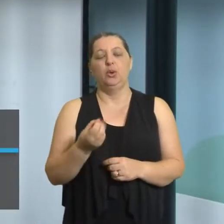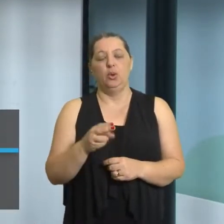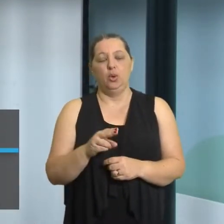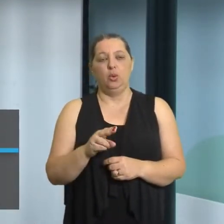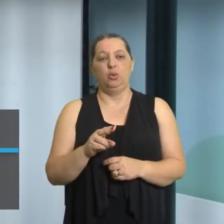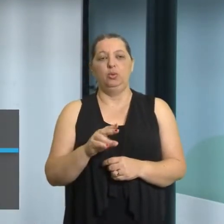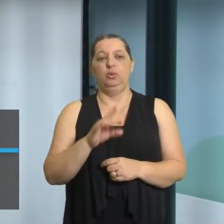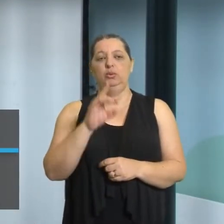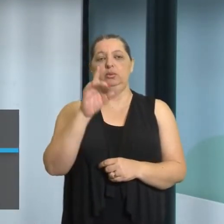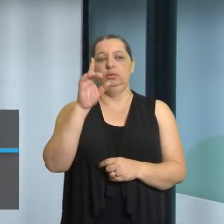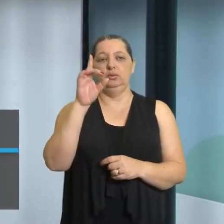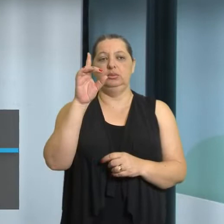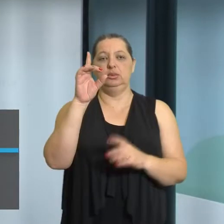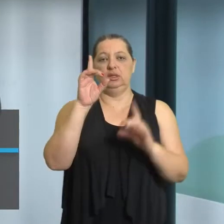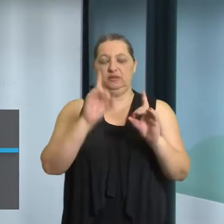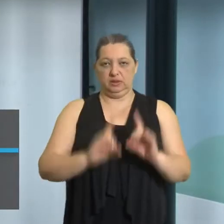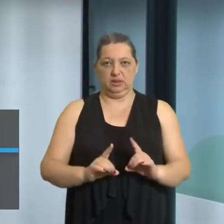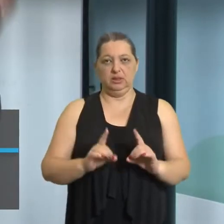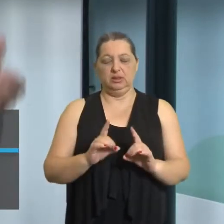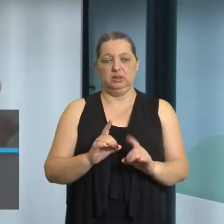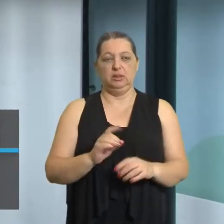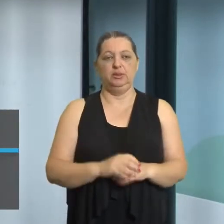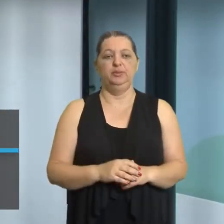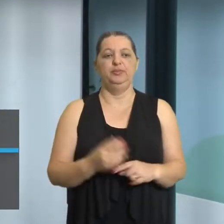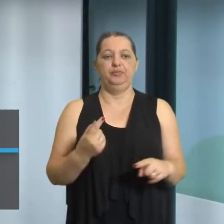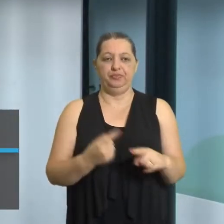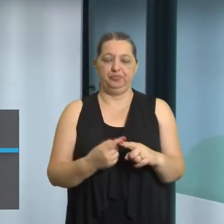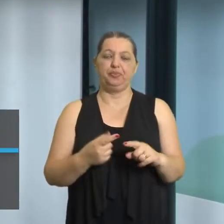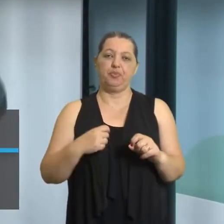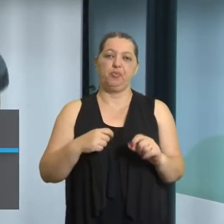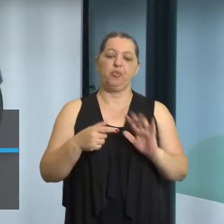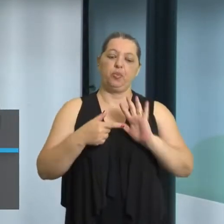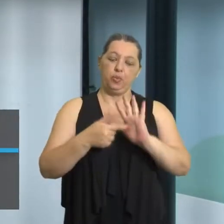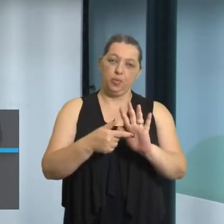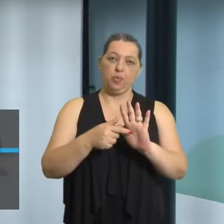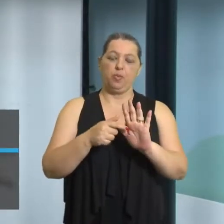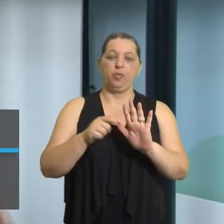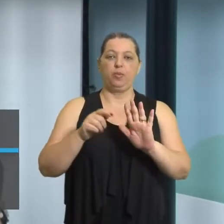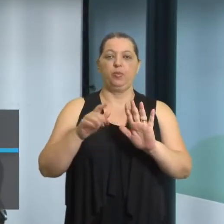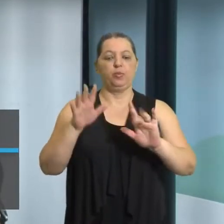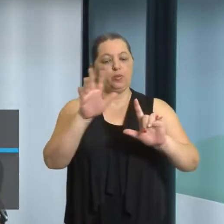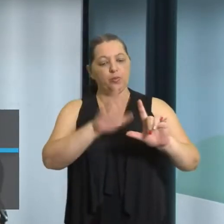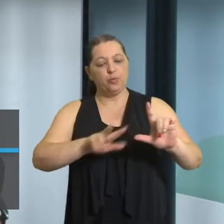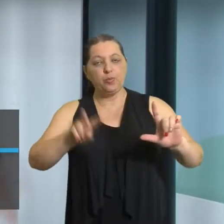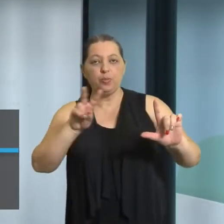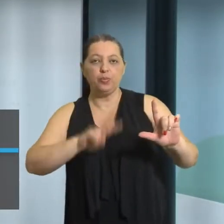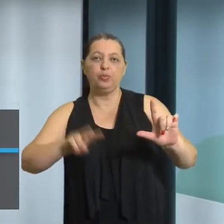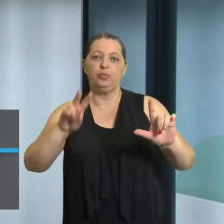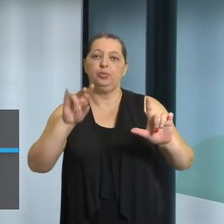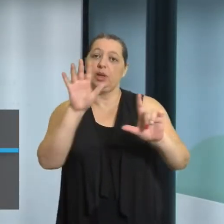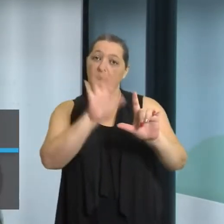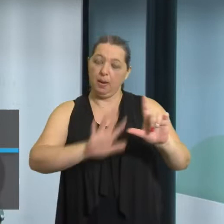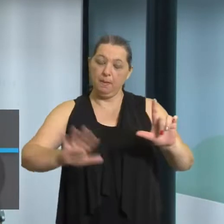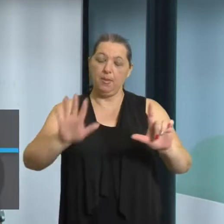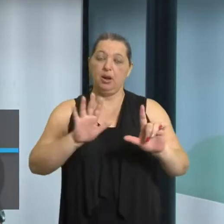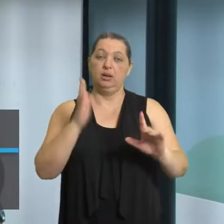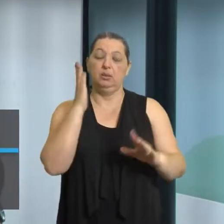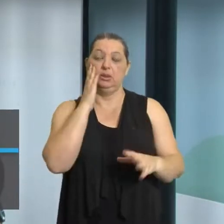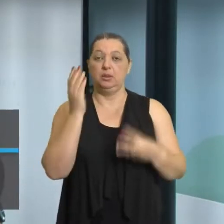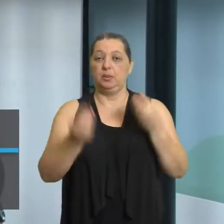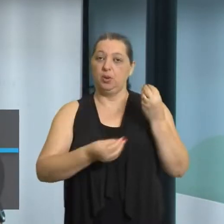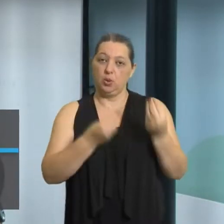assim como quando a gente tem um aluno na escola a gente sempre falava que está aparecendo as imagens as pessoas que estão falando pra elas terem noção